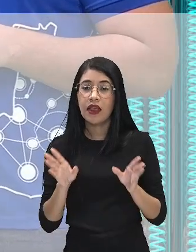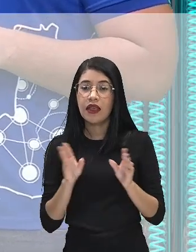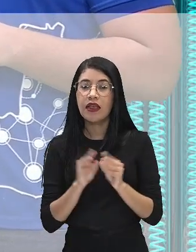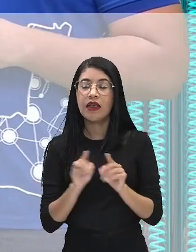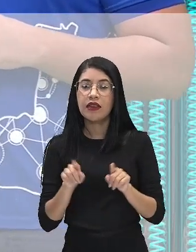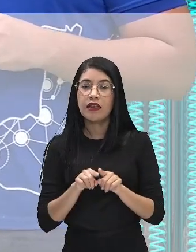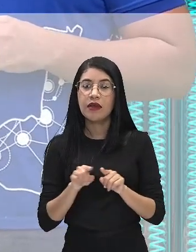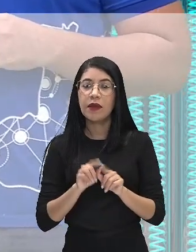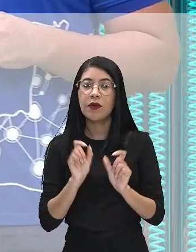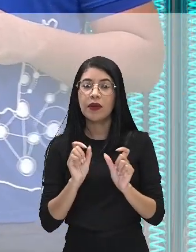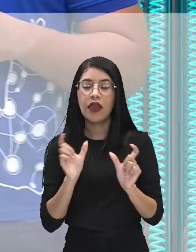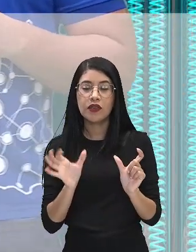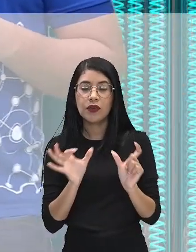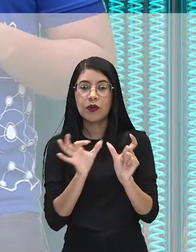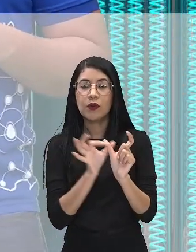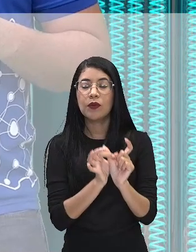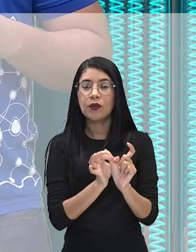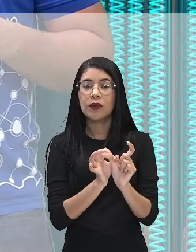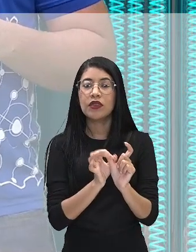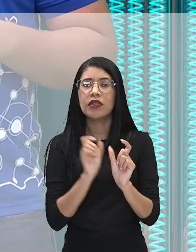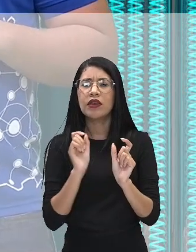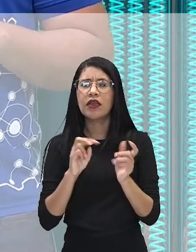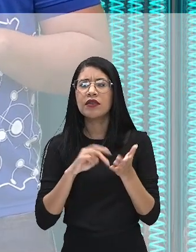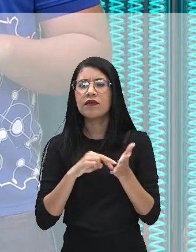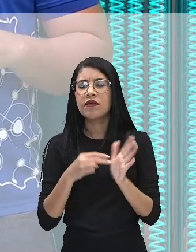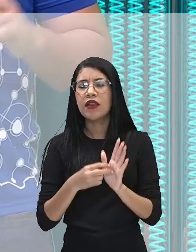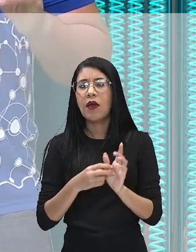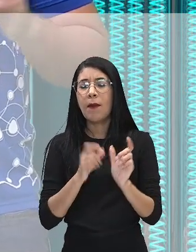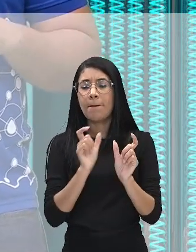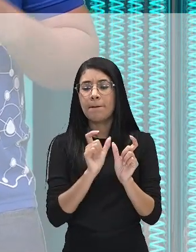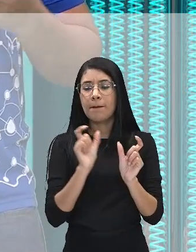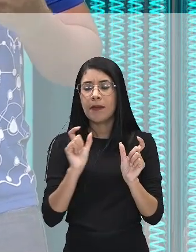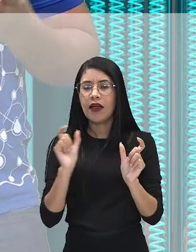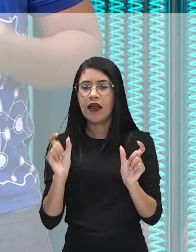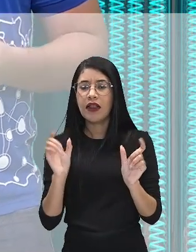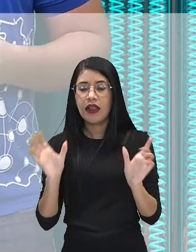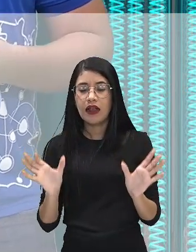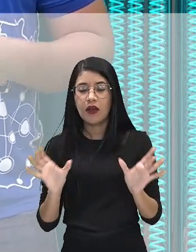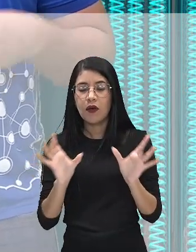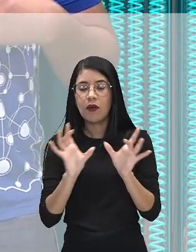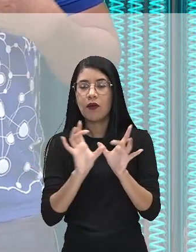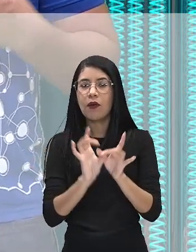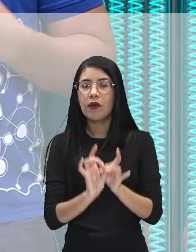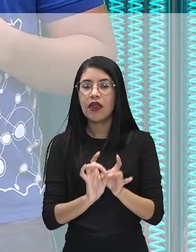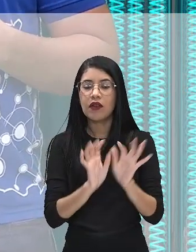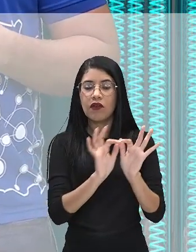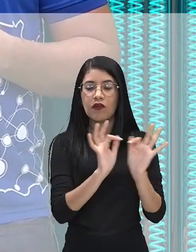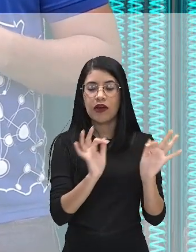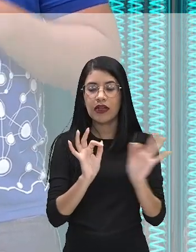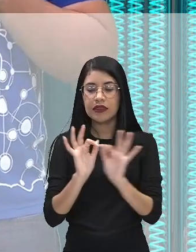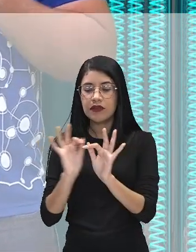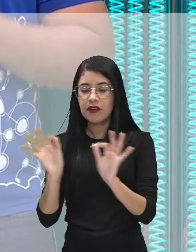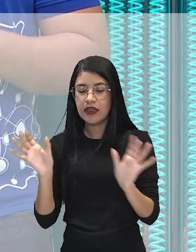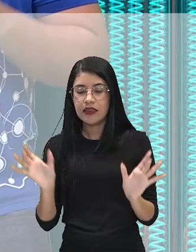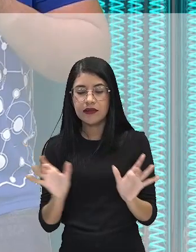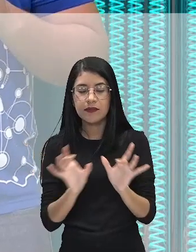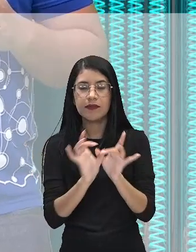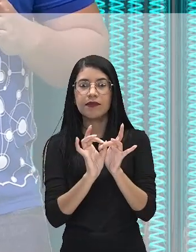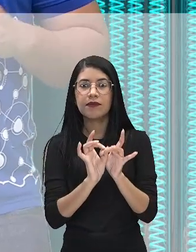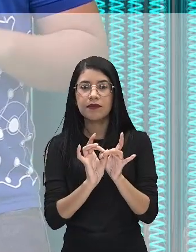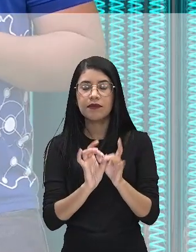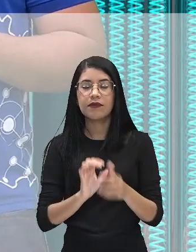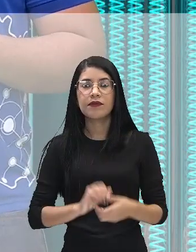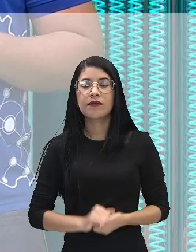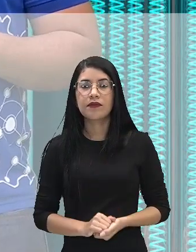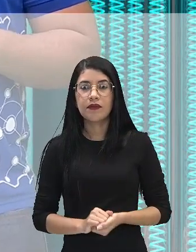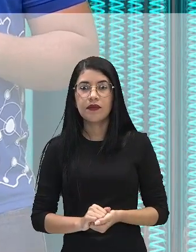as conjunções, que são palavras, são termos responsáveis por conectar orações e parágrafos. E nós vamos